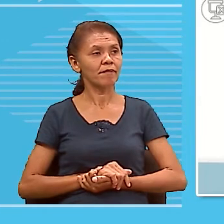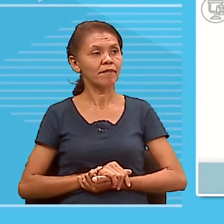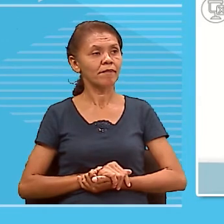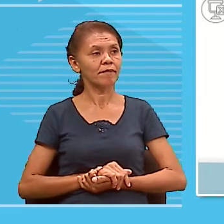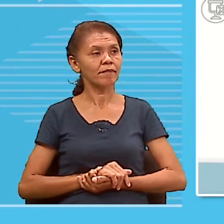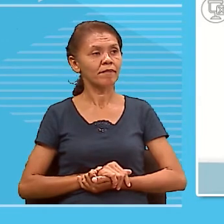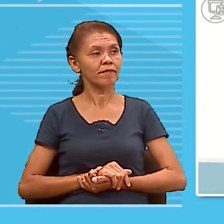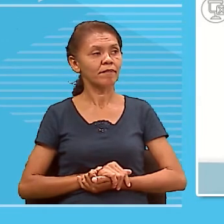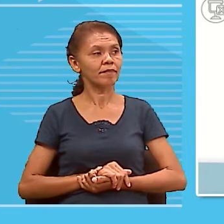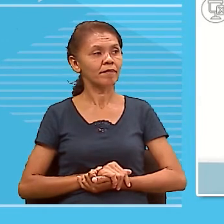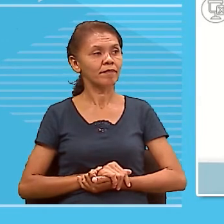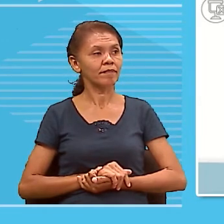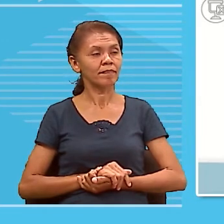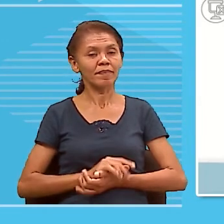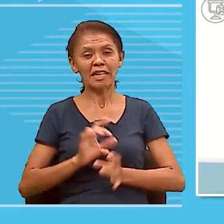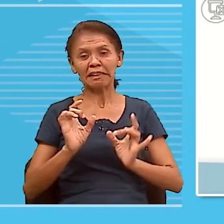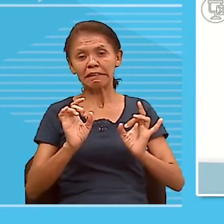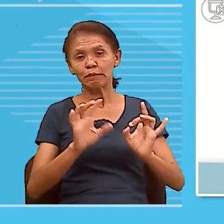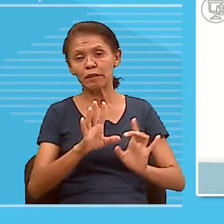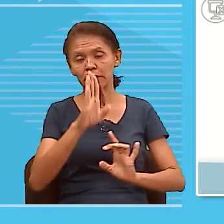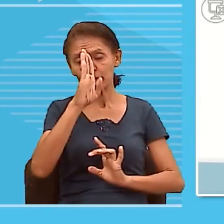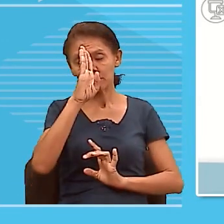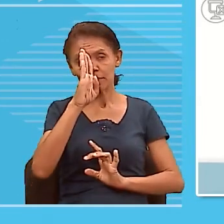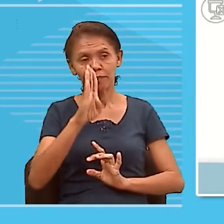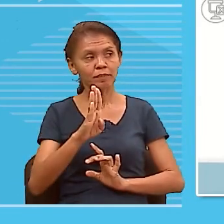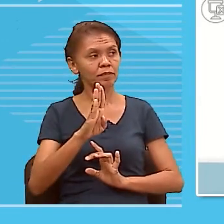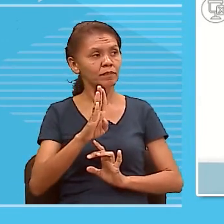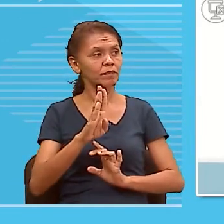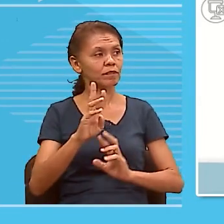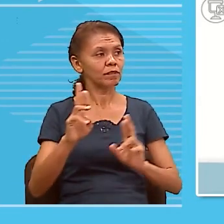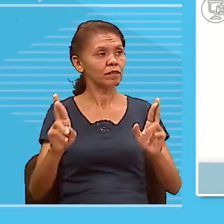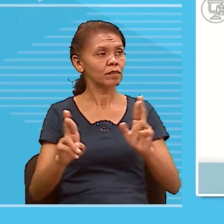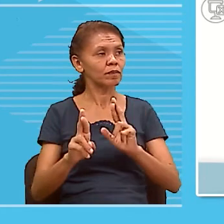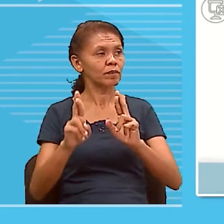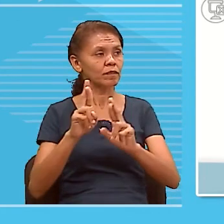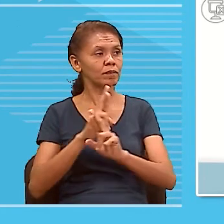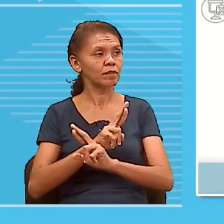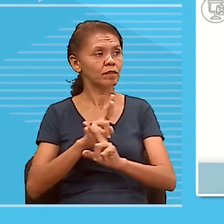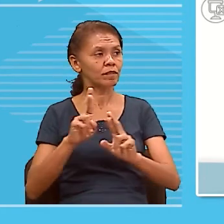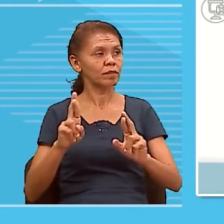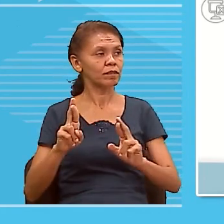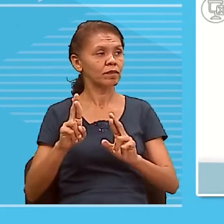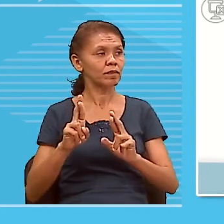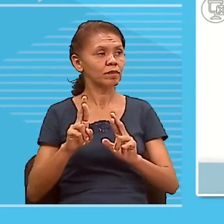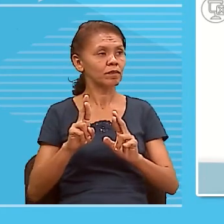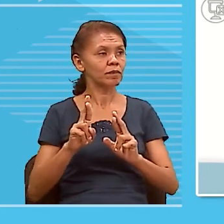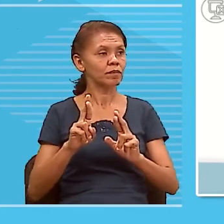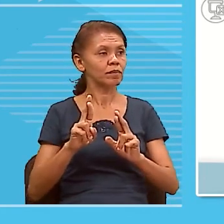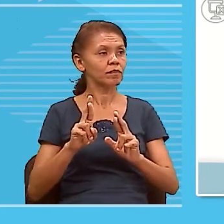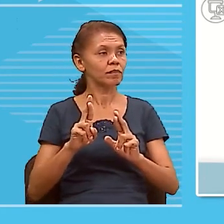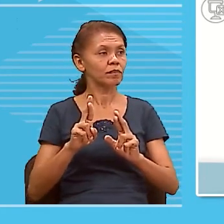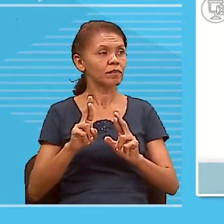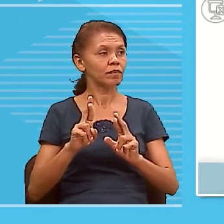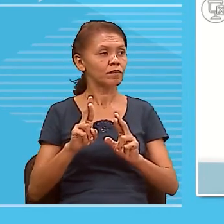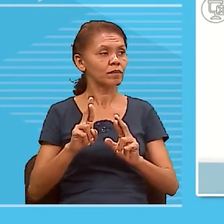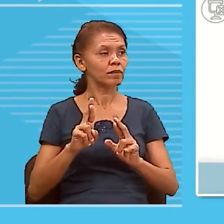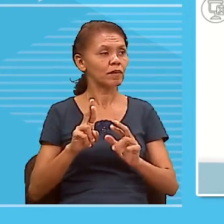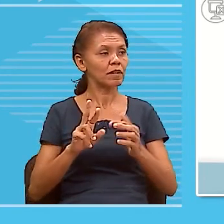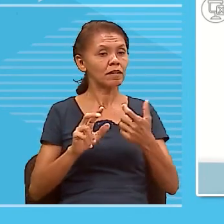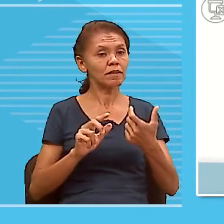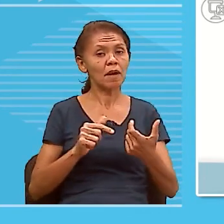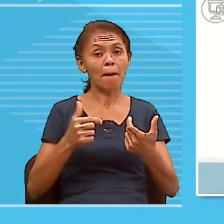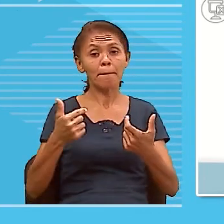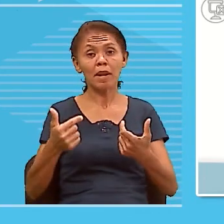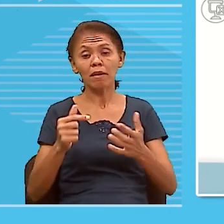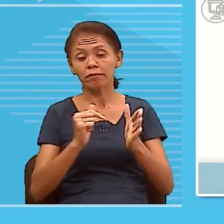ignorando o essencial a relação entre o segmento sublinhados